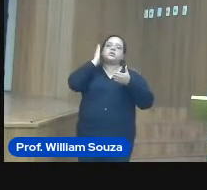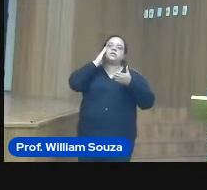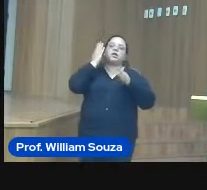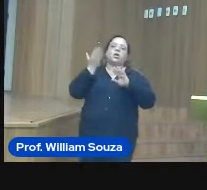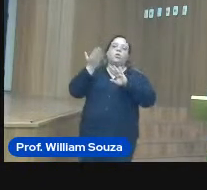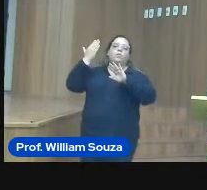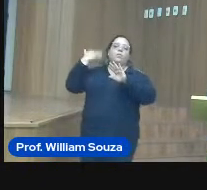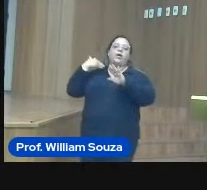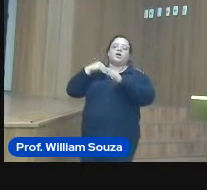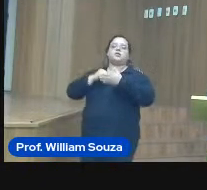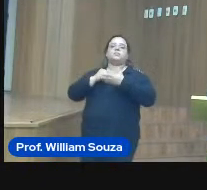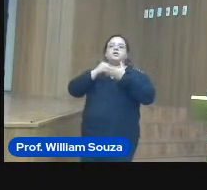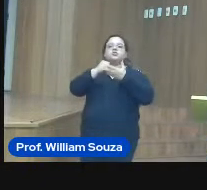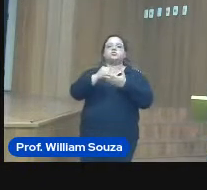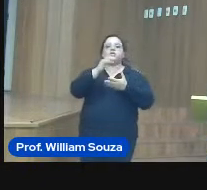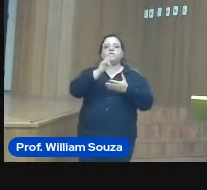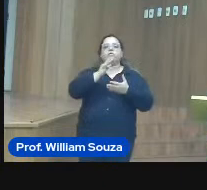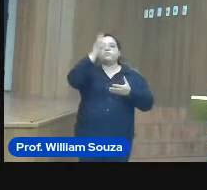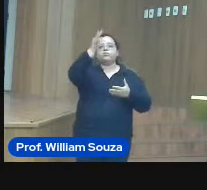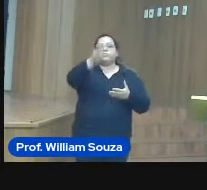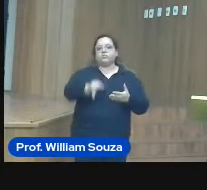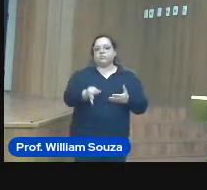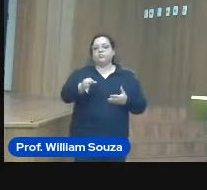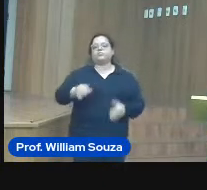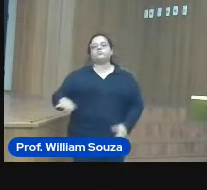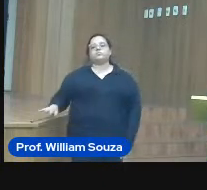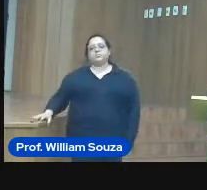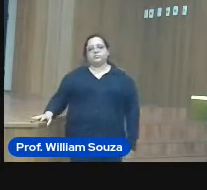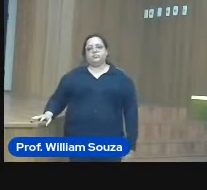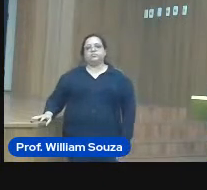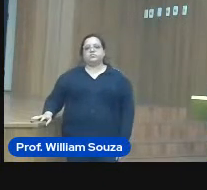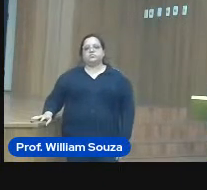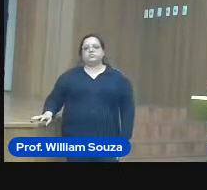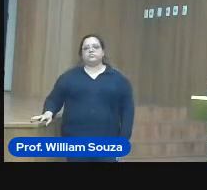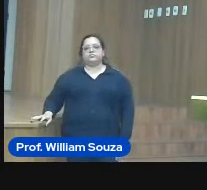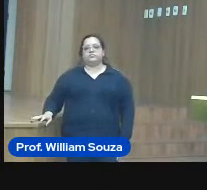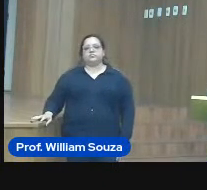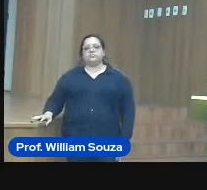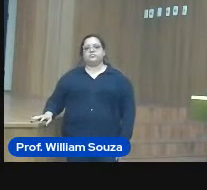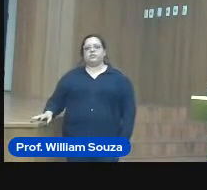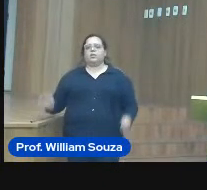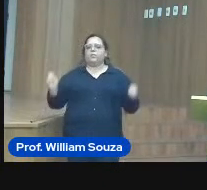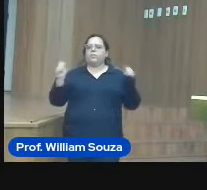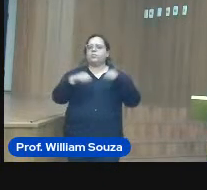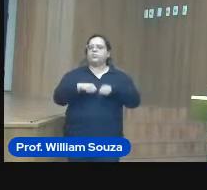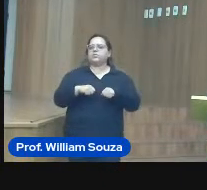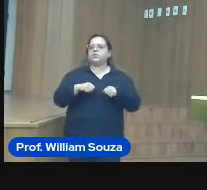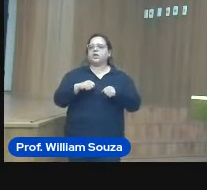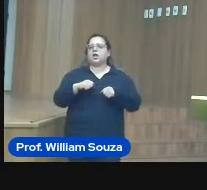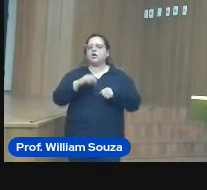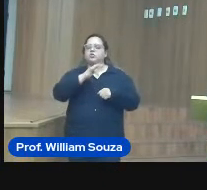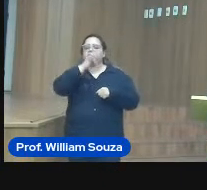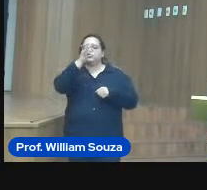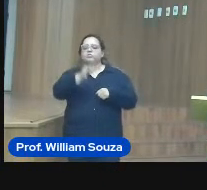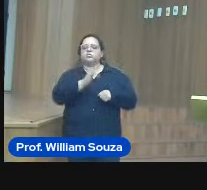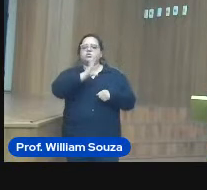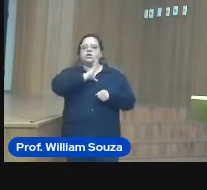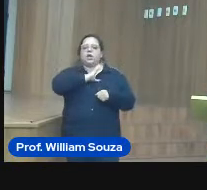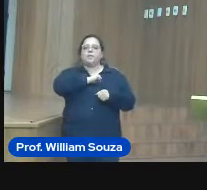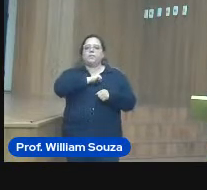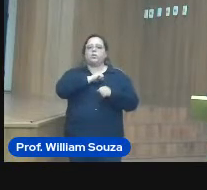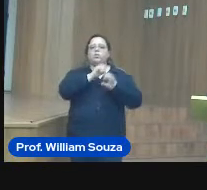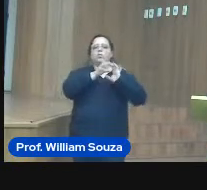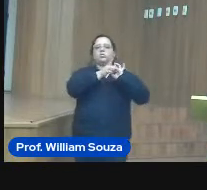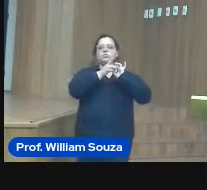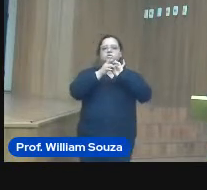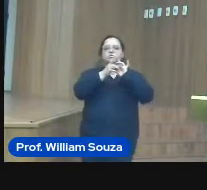com o futuro. A gente precisa contribuir com a possibilidade de um futuro de amor, de um futuro de união.